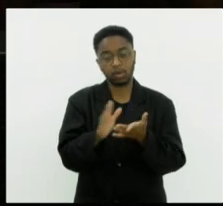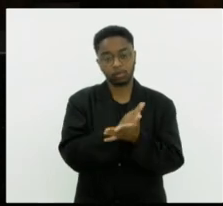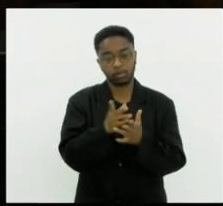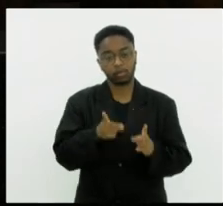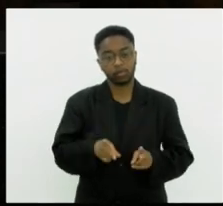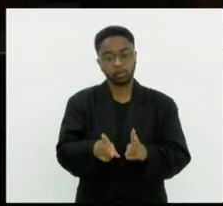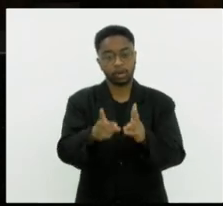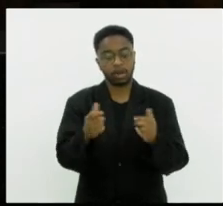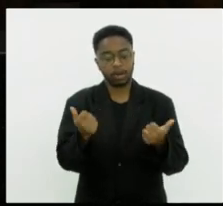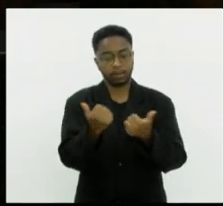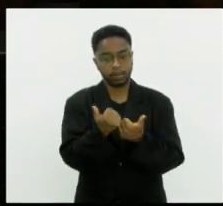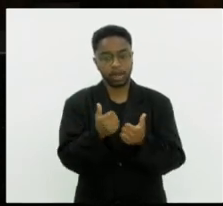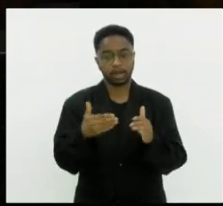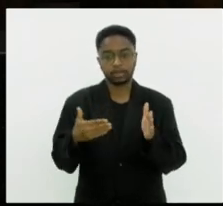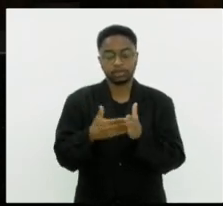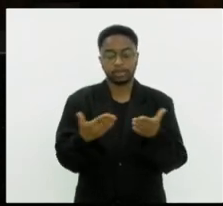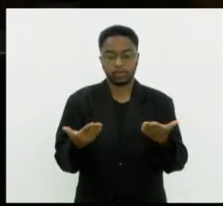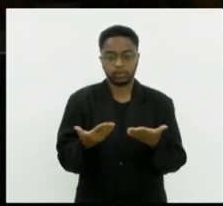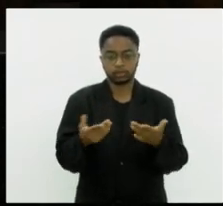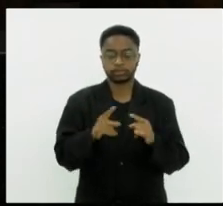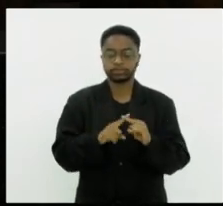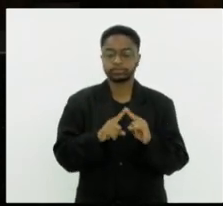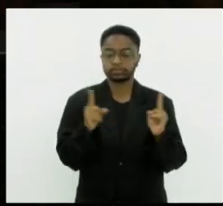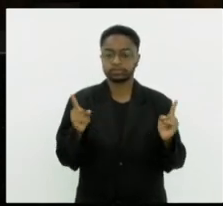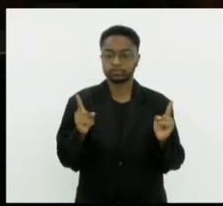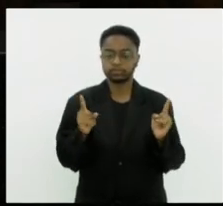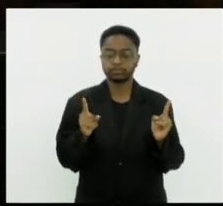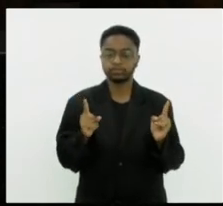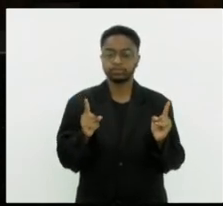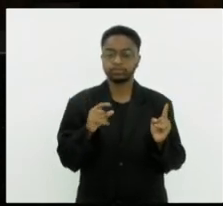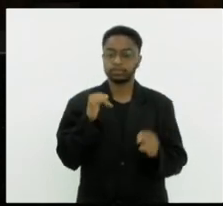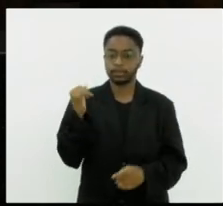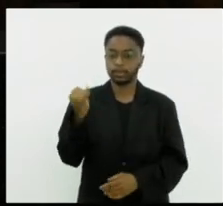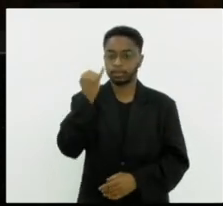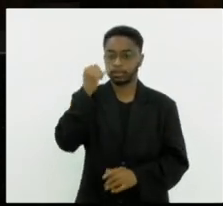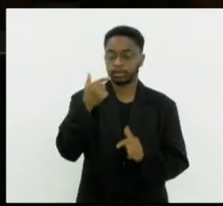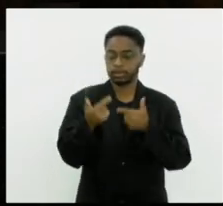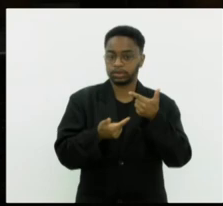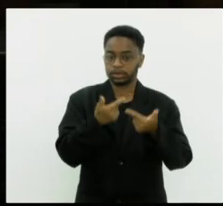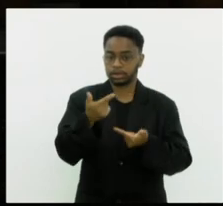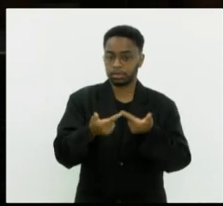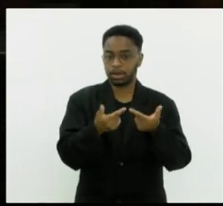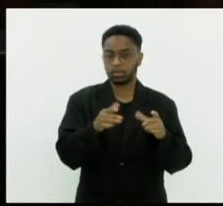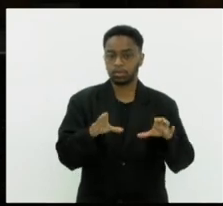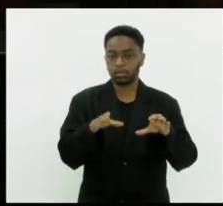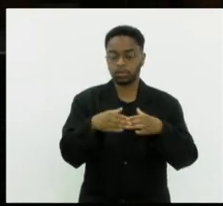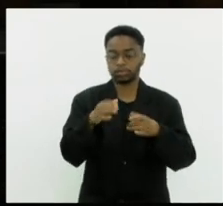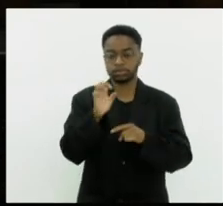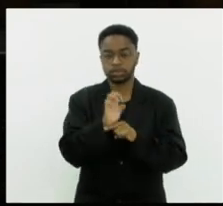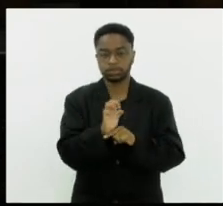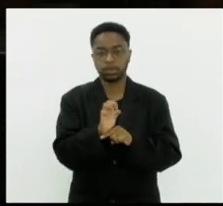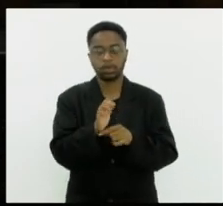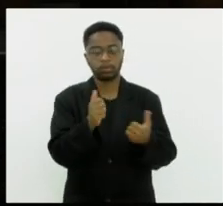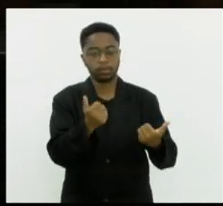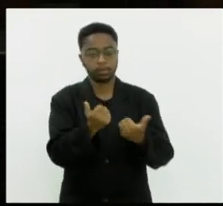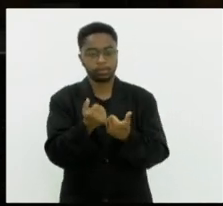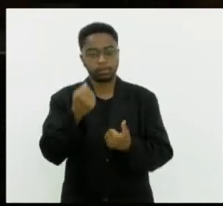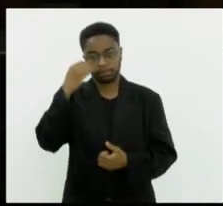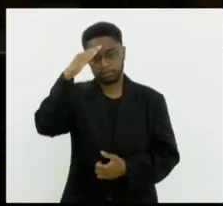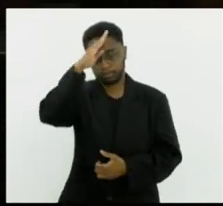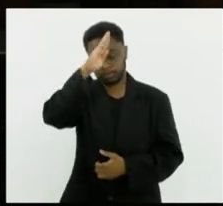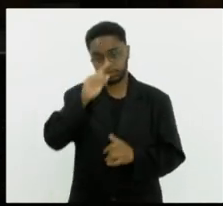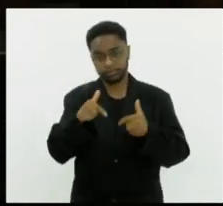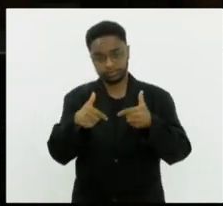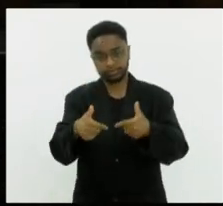aqui hoje. Porém, foi importante o trabalho que a bancada estadual, que era apoiador do governo Bolsonaro,